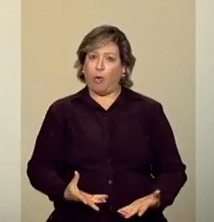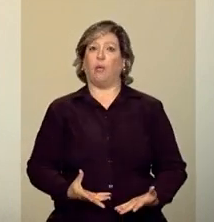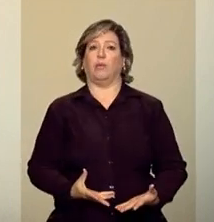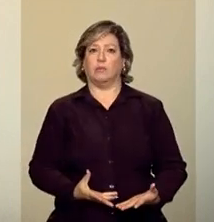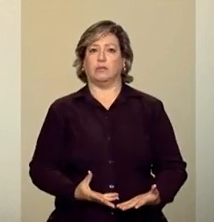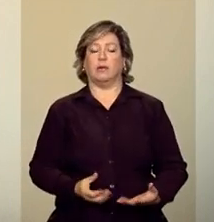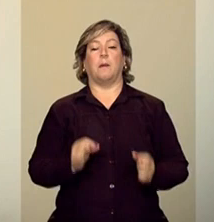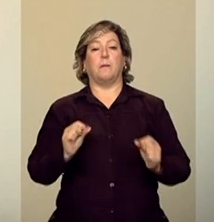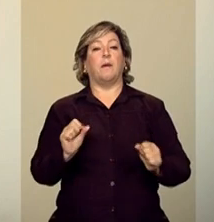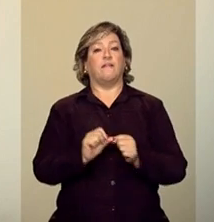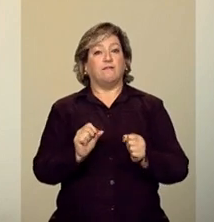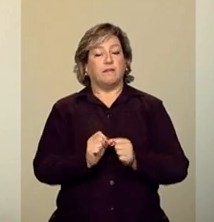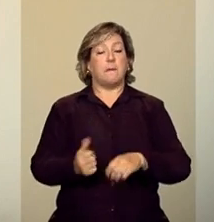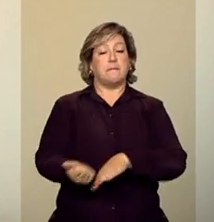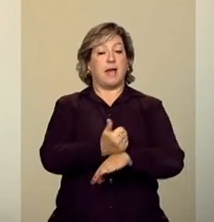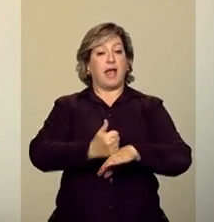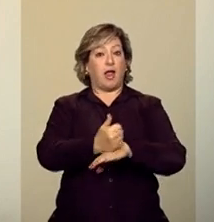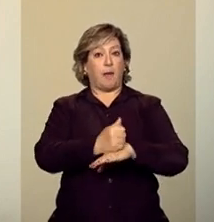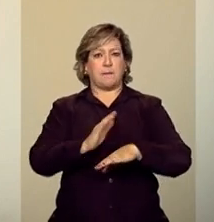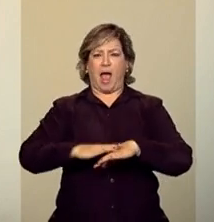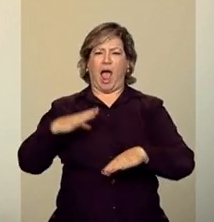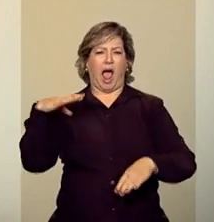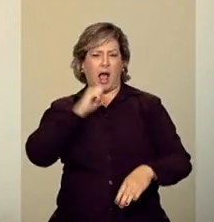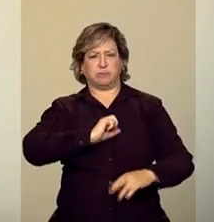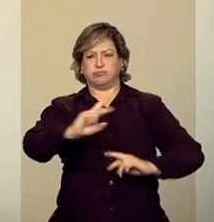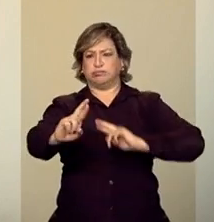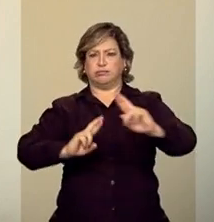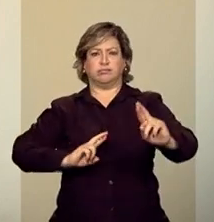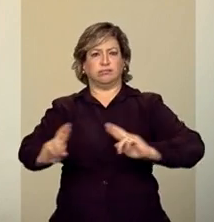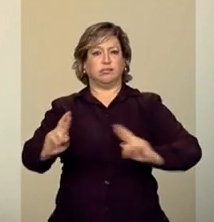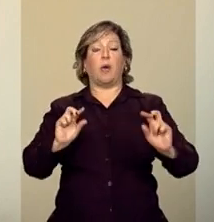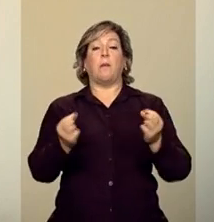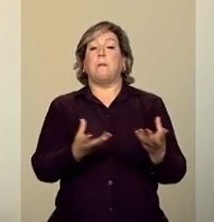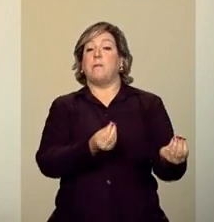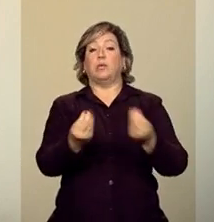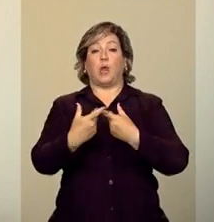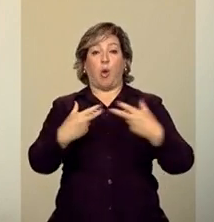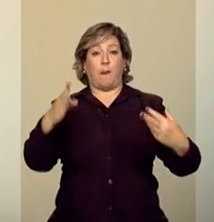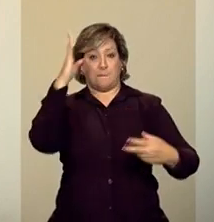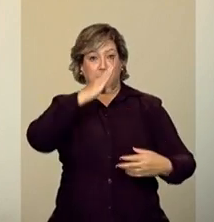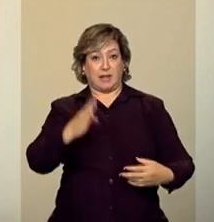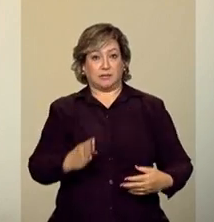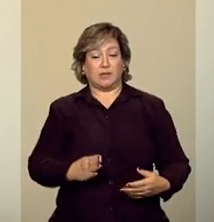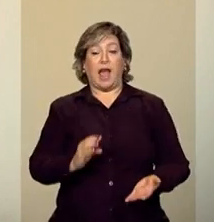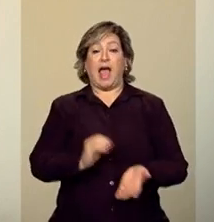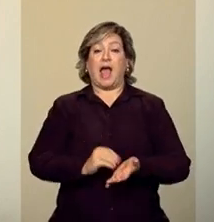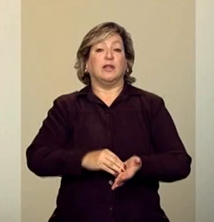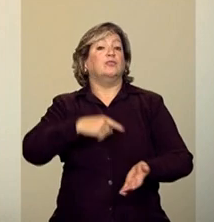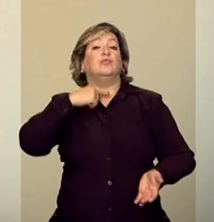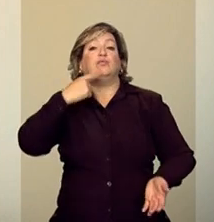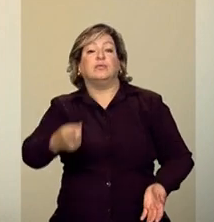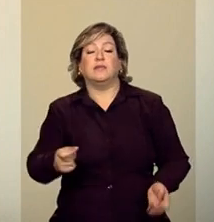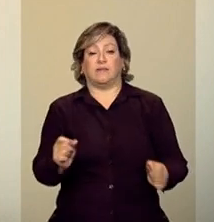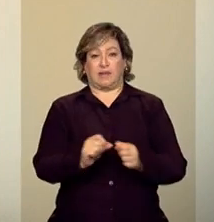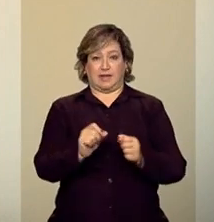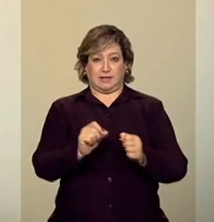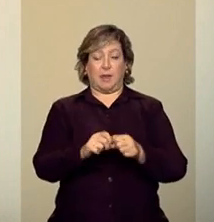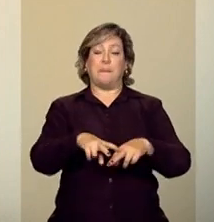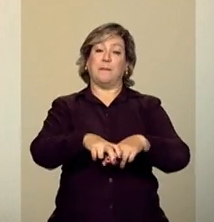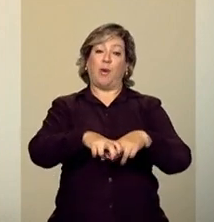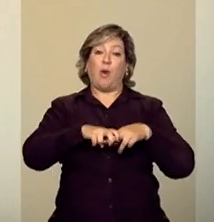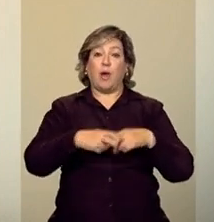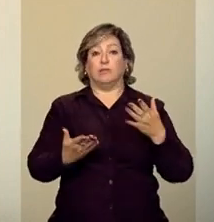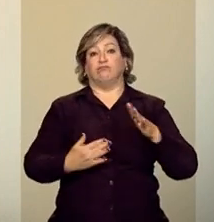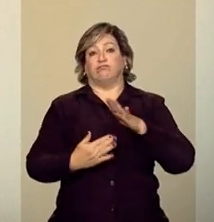fazer melhor e mais rápido muita coisa que o Brasil ainda não conseguiu realizar por causa